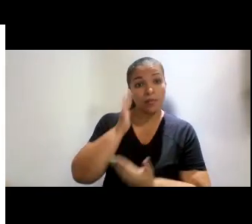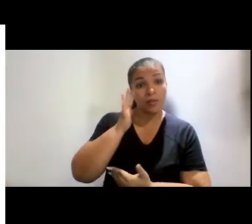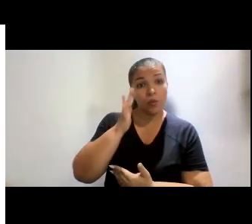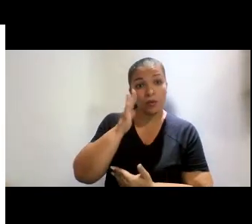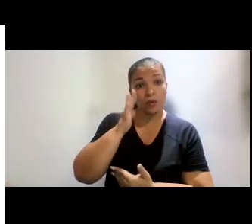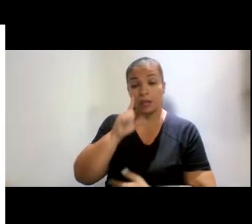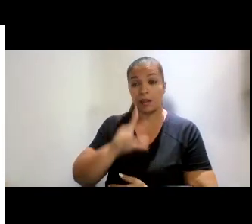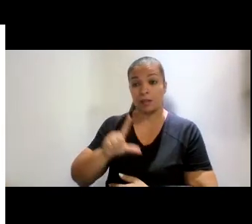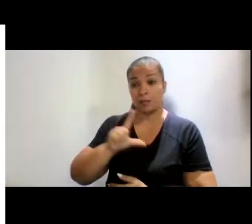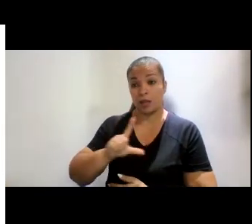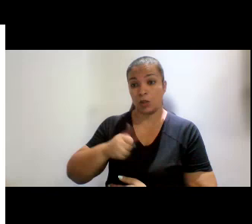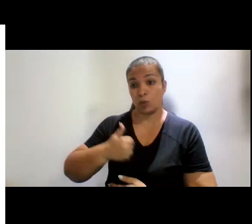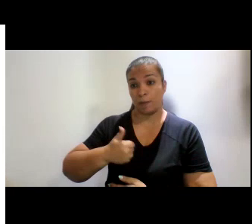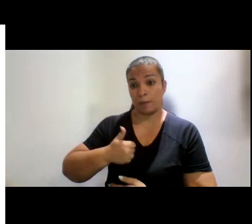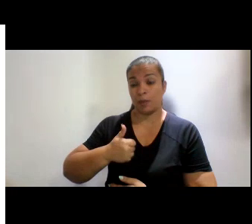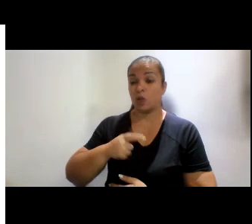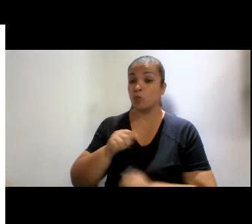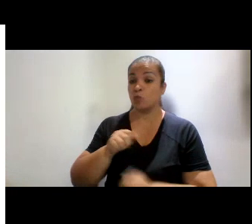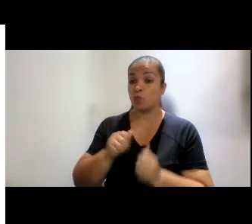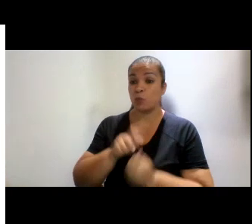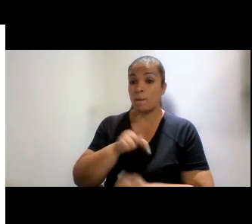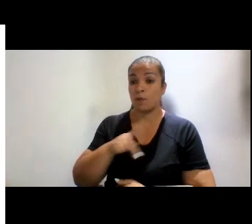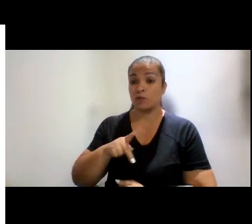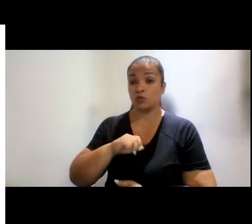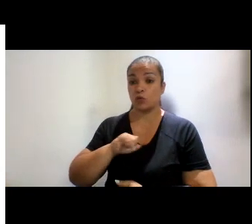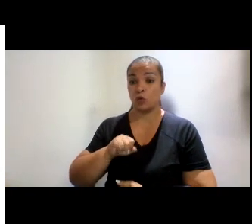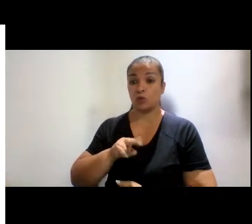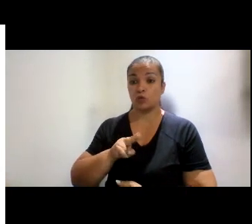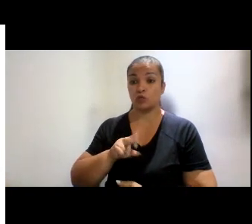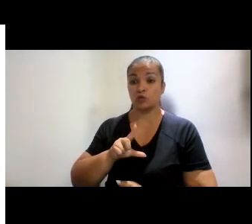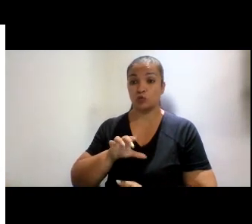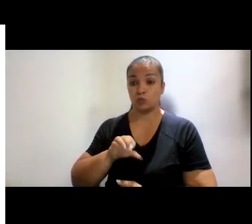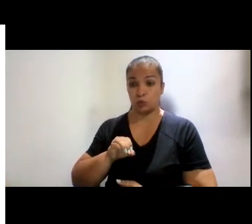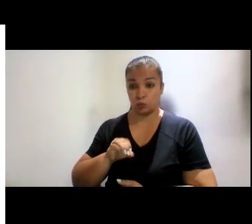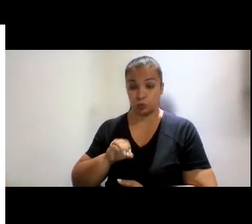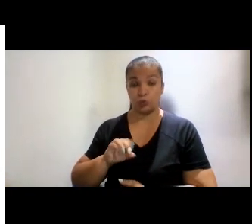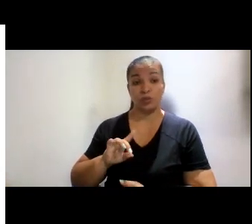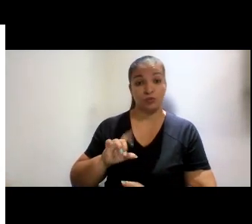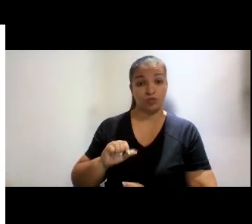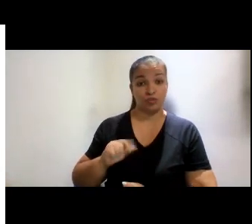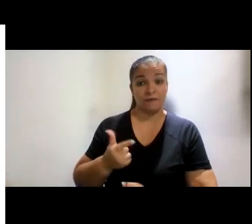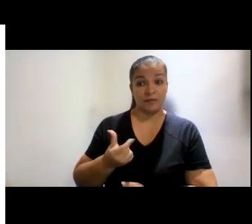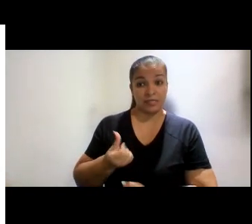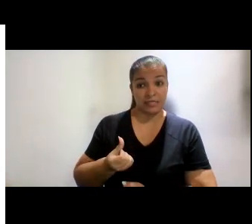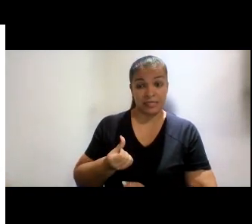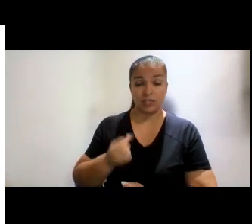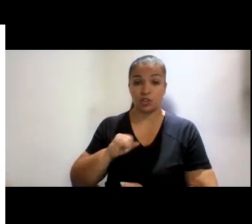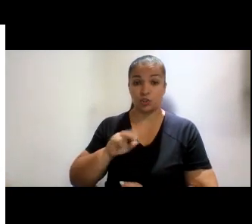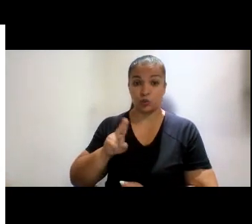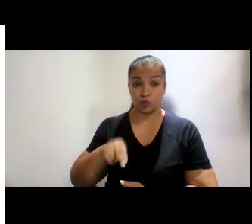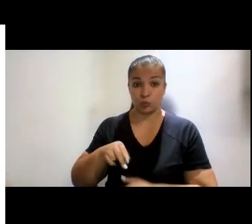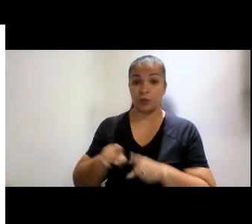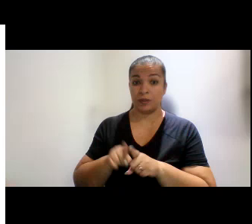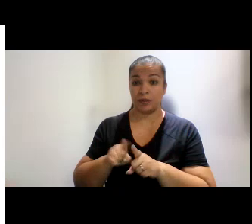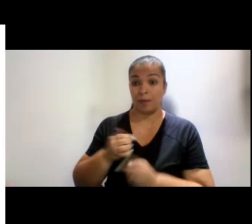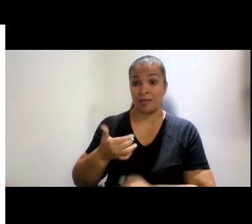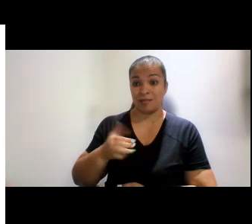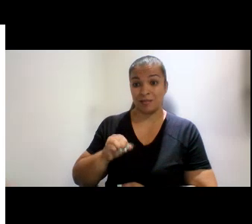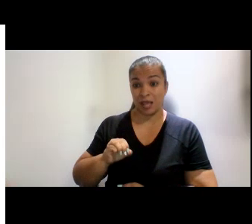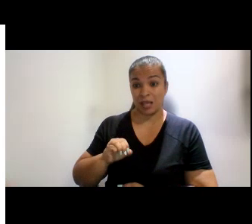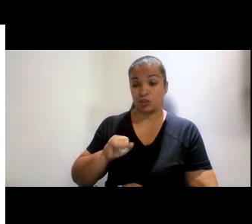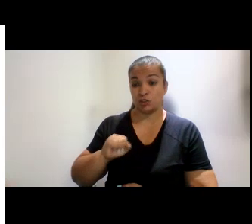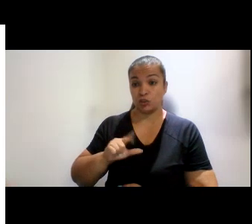o professor Júlio, e no dia 26/6 e no dia 10/7, vocês terão aula com o professor